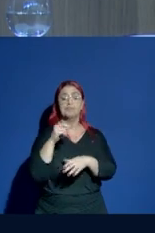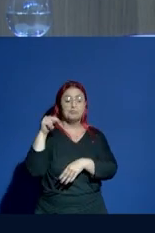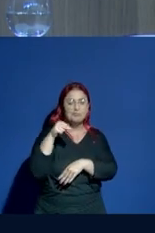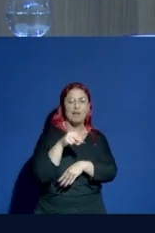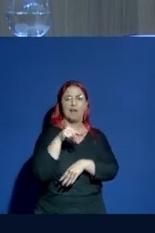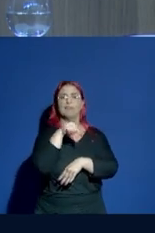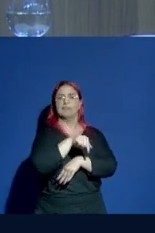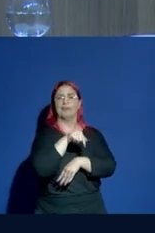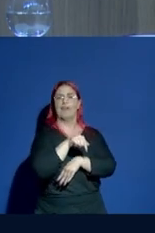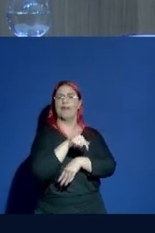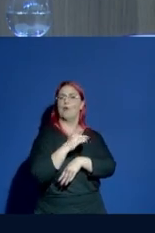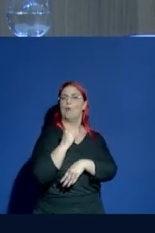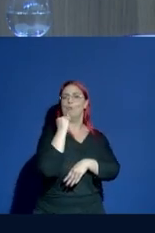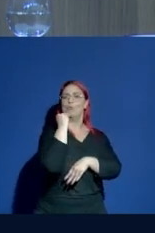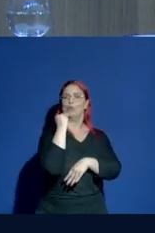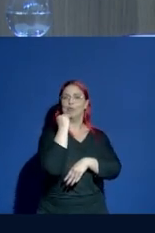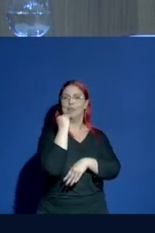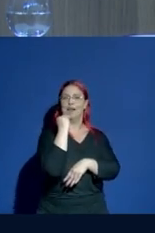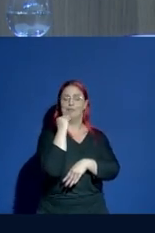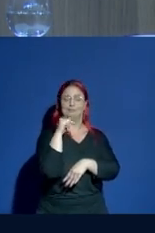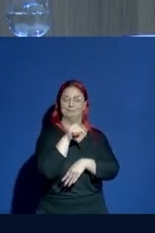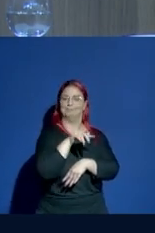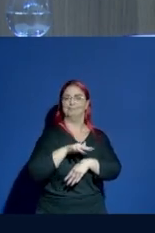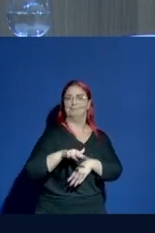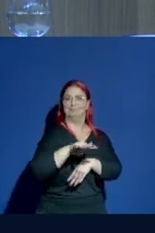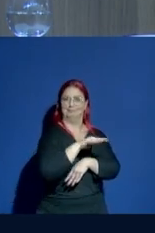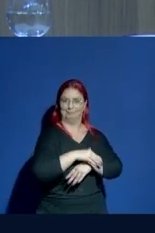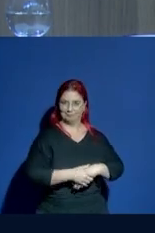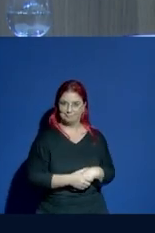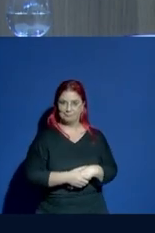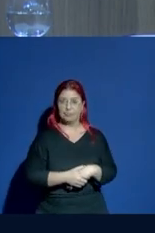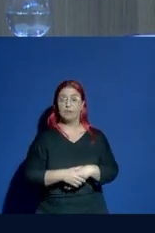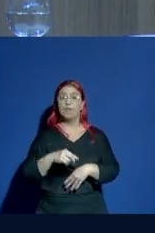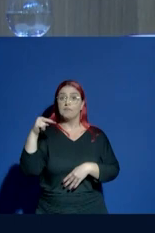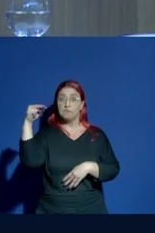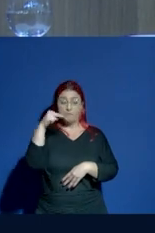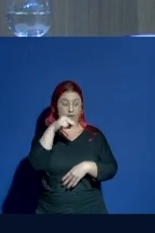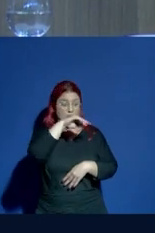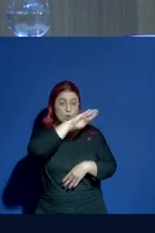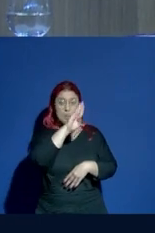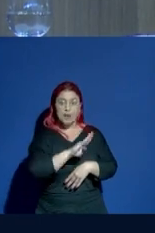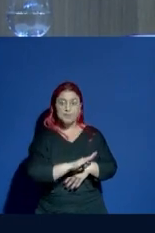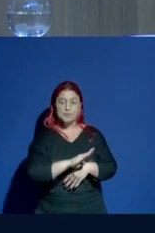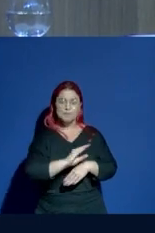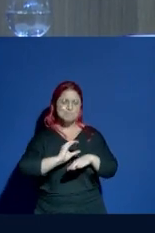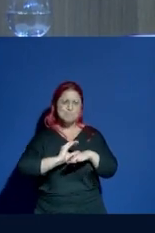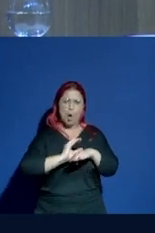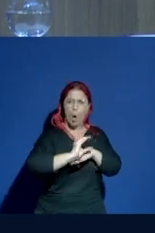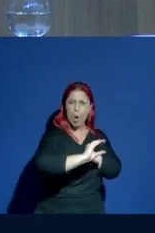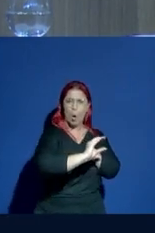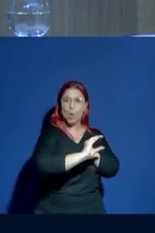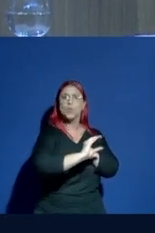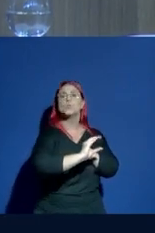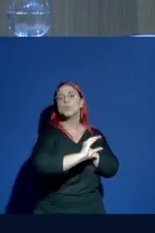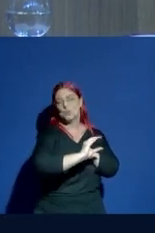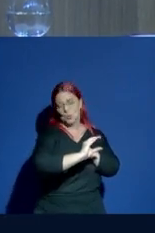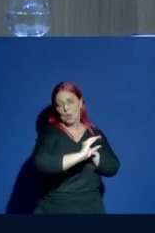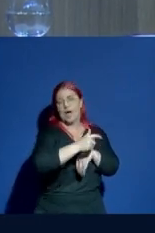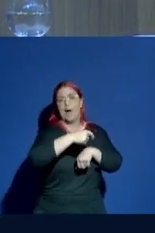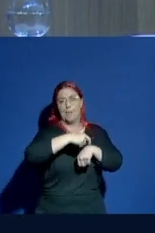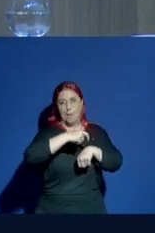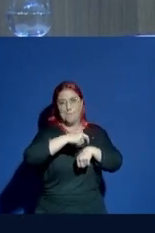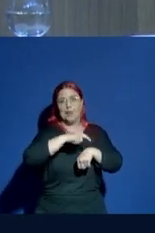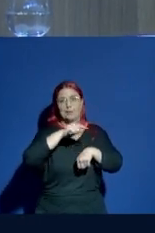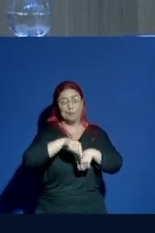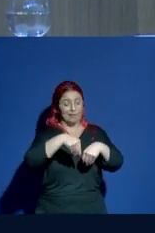no Brasil um país de oportunidade ver um ambiente no Brasil para investimento o momento é